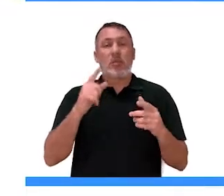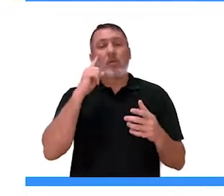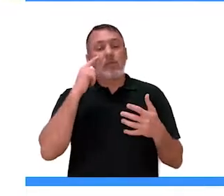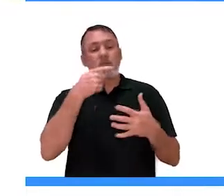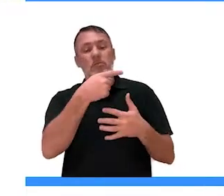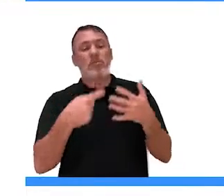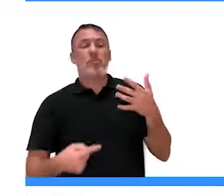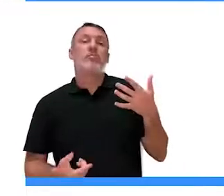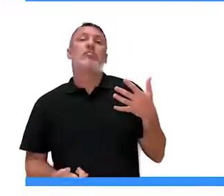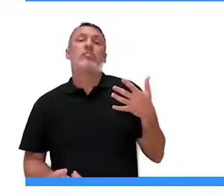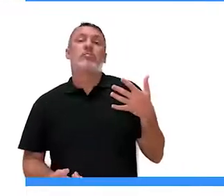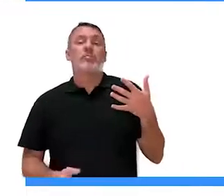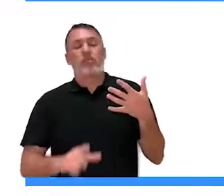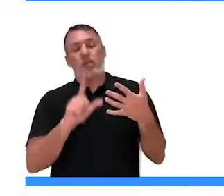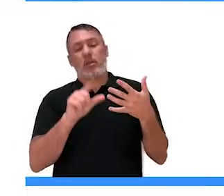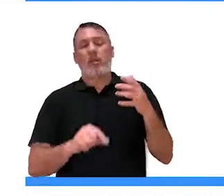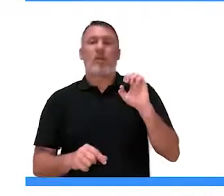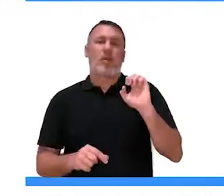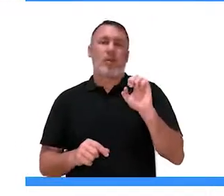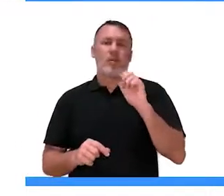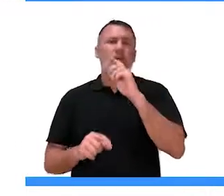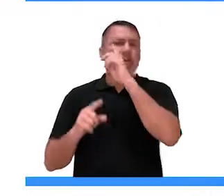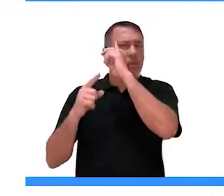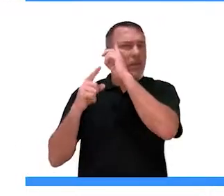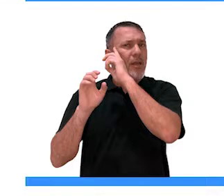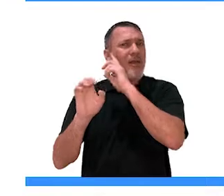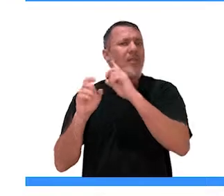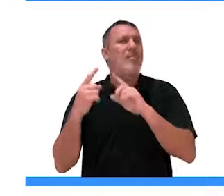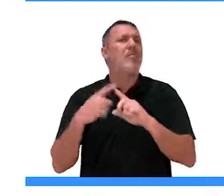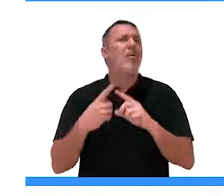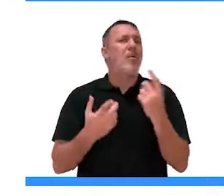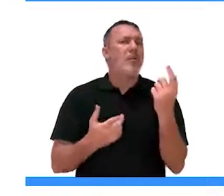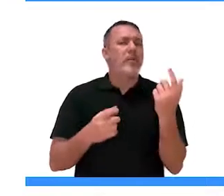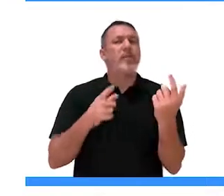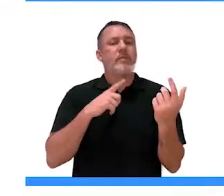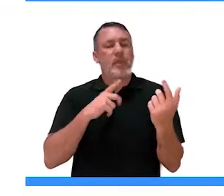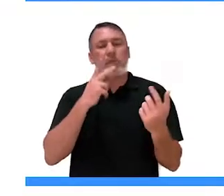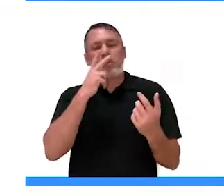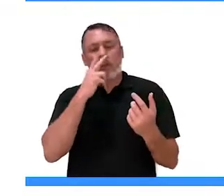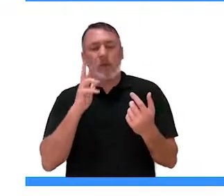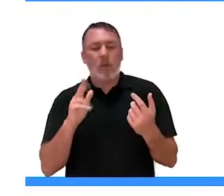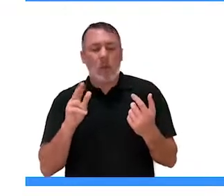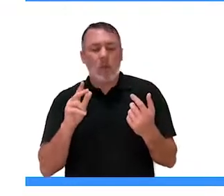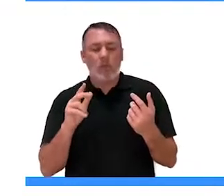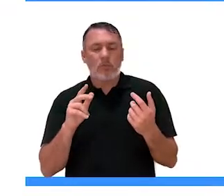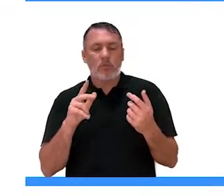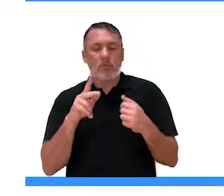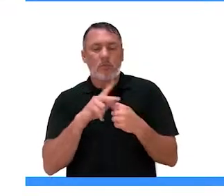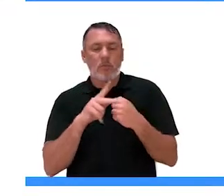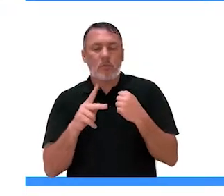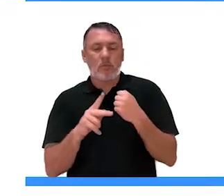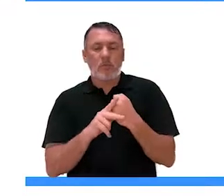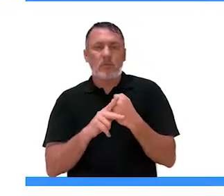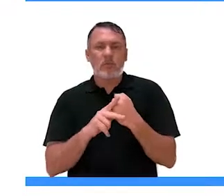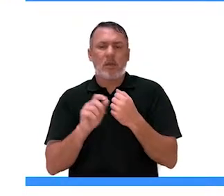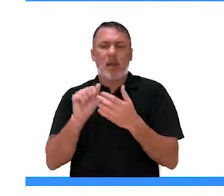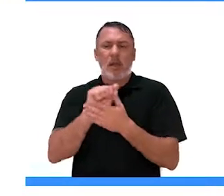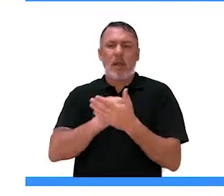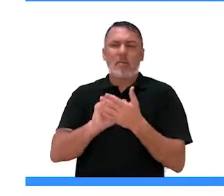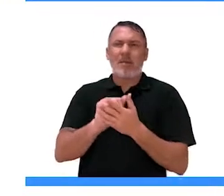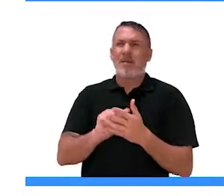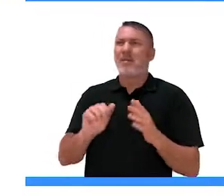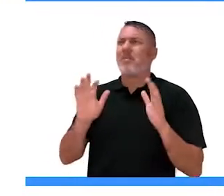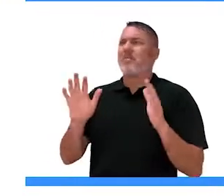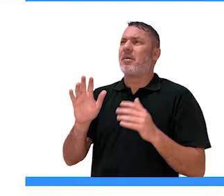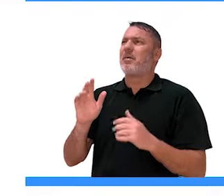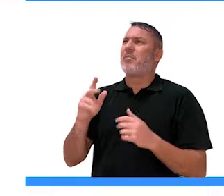a resposta correta é a letra E. Por que é a letra E? A gente tem um apagamento de uma preposição, mas aí você pensa, professora,